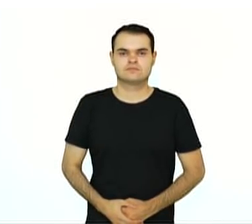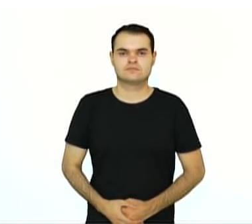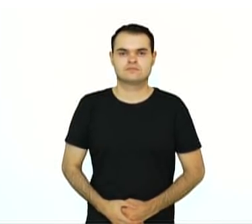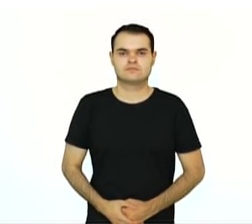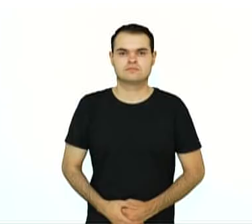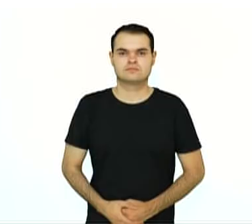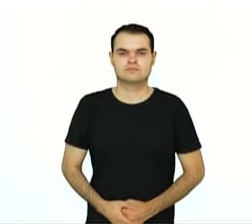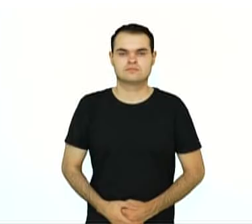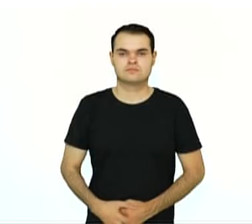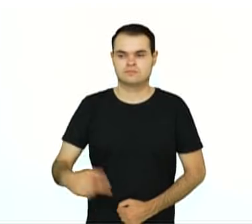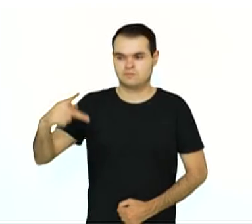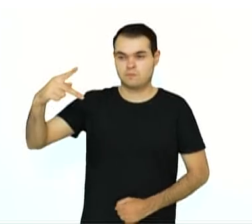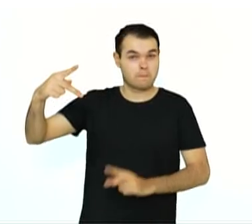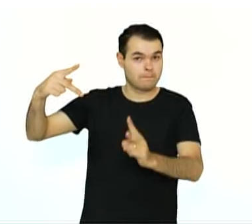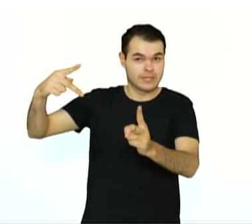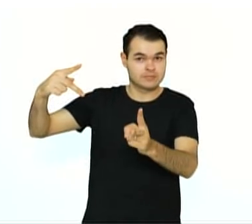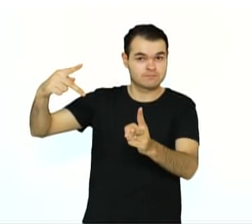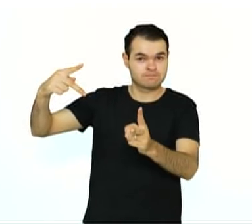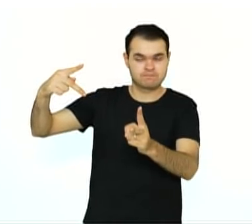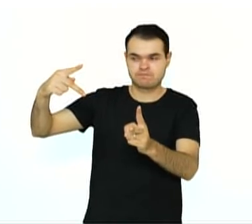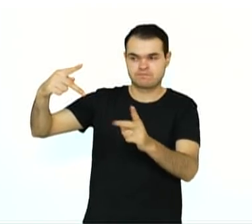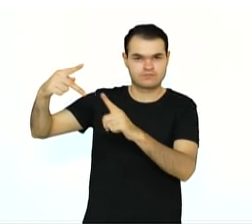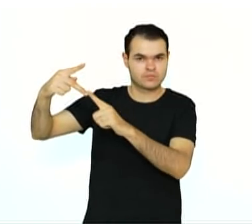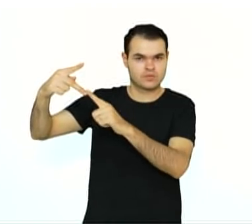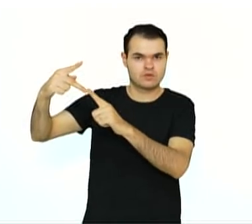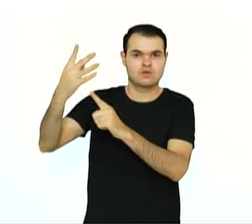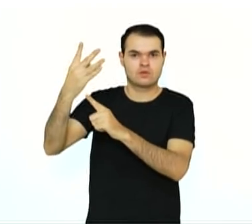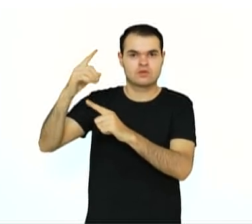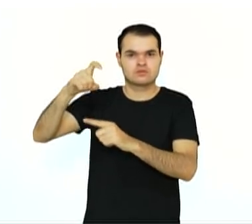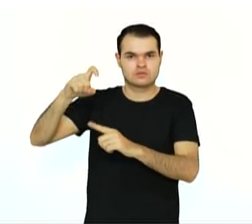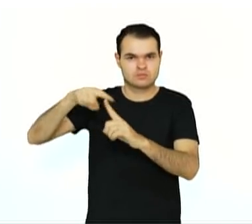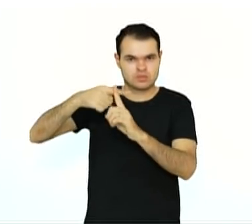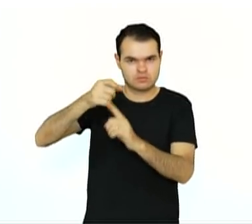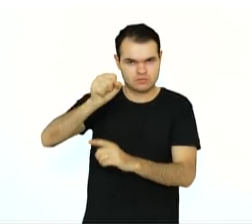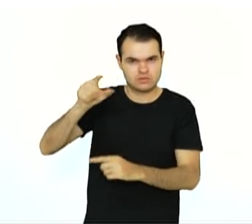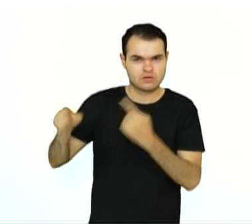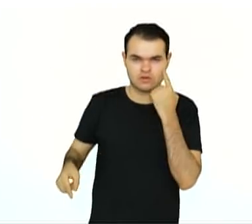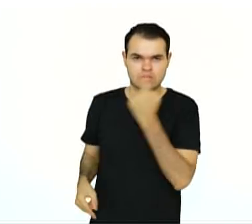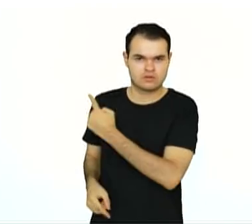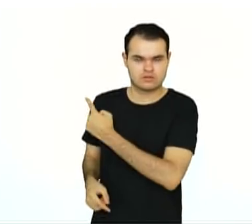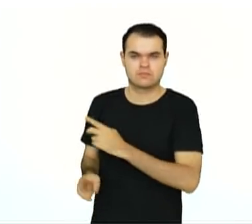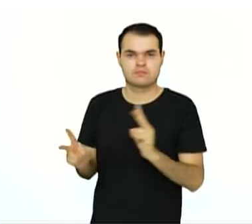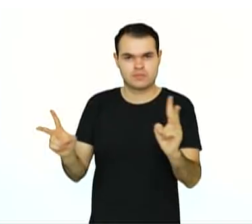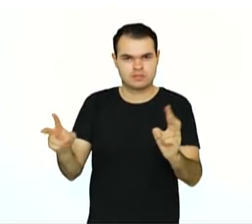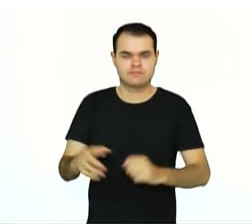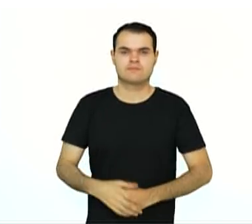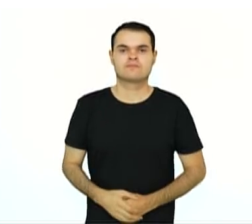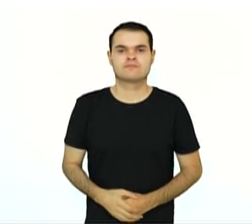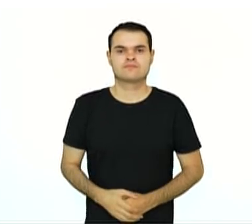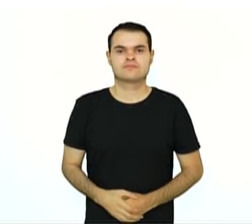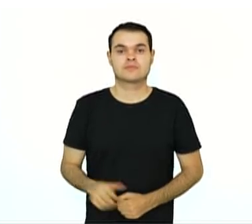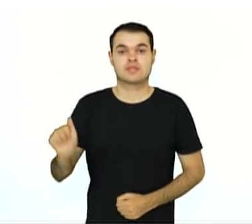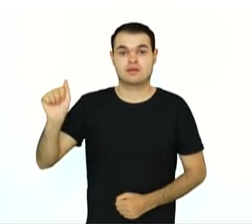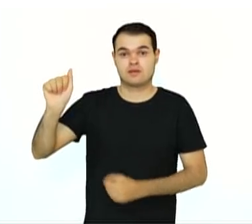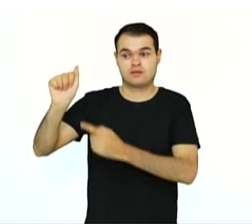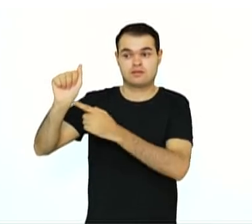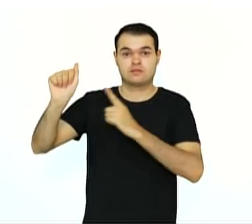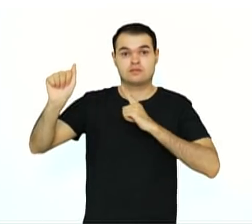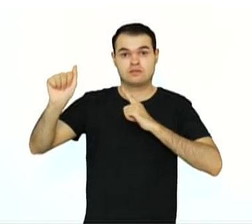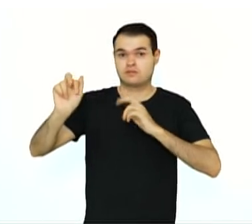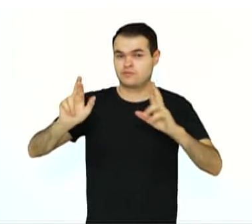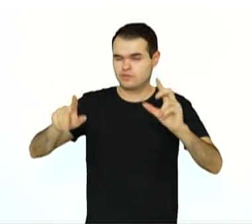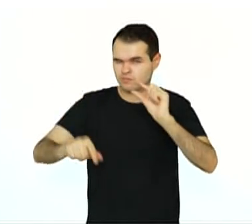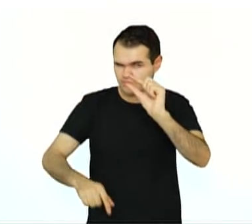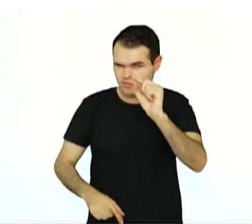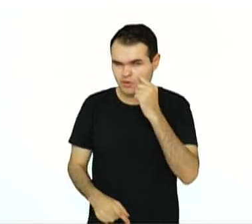O perímetro é o mesmo, né? Tá ali, ó, 4x mais 8. Tem que ser o mesmo, né? Agora, a área tem uma diferencinha,